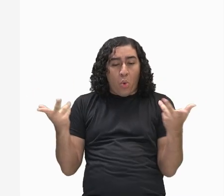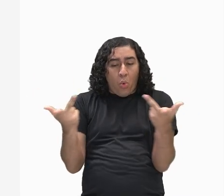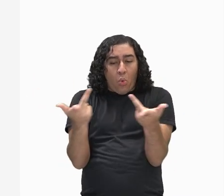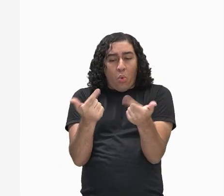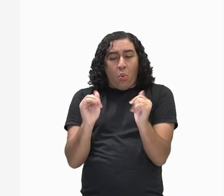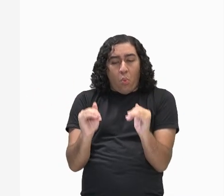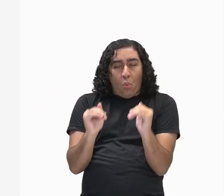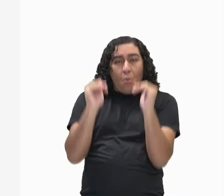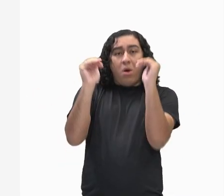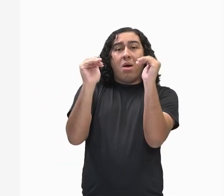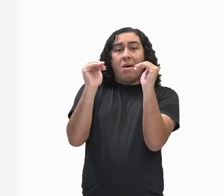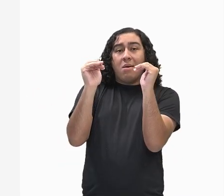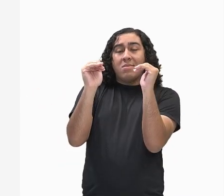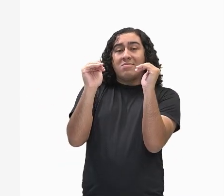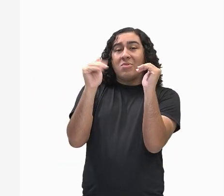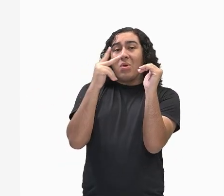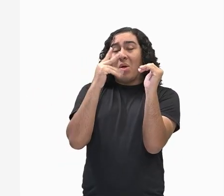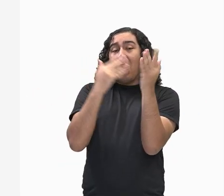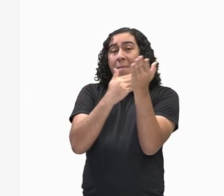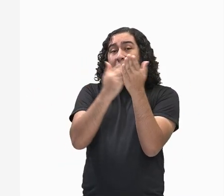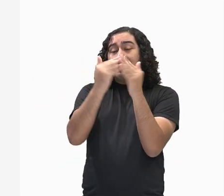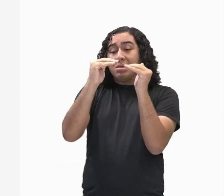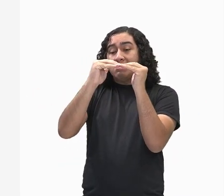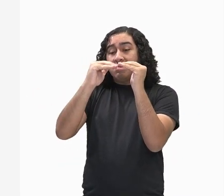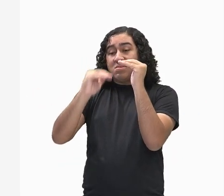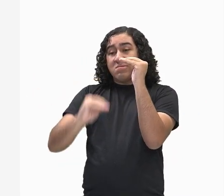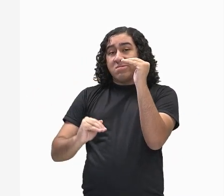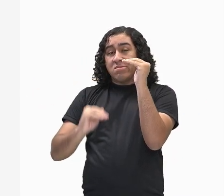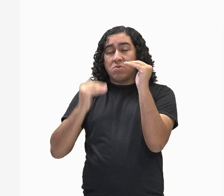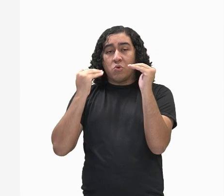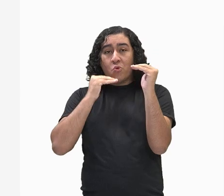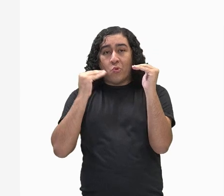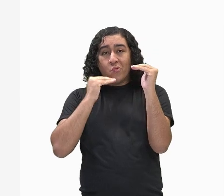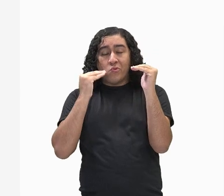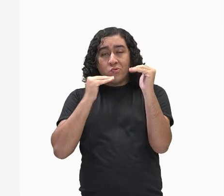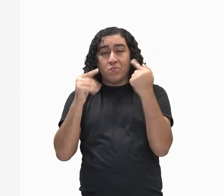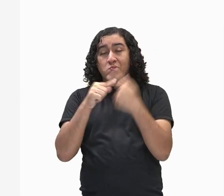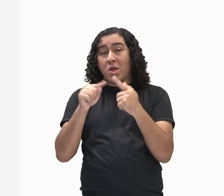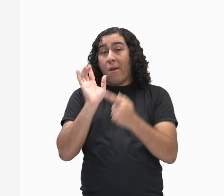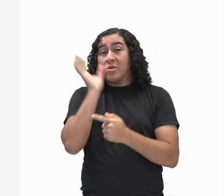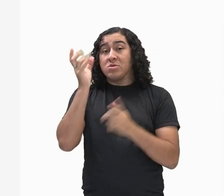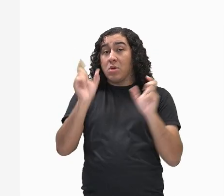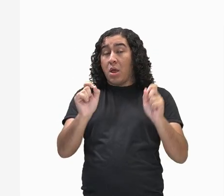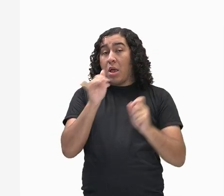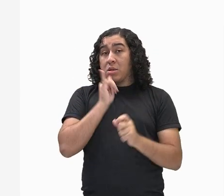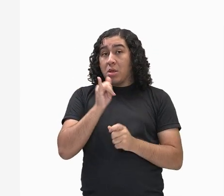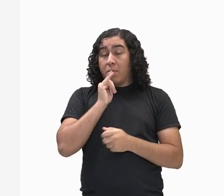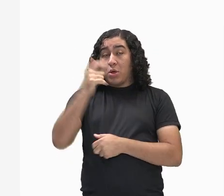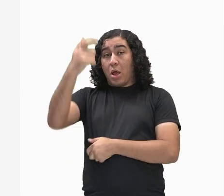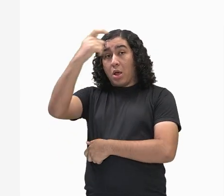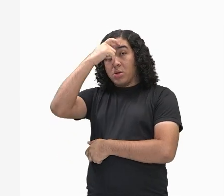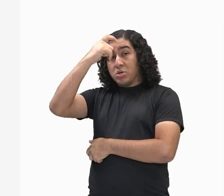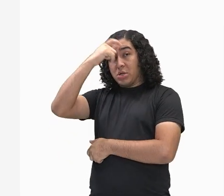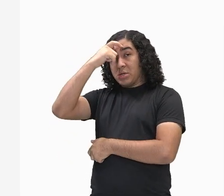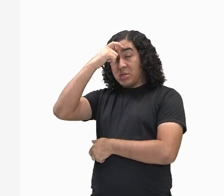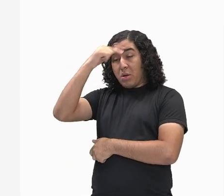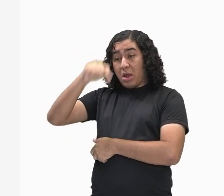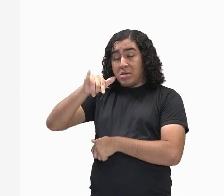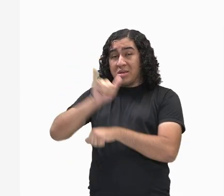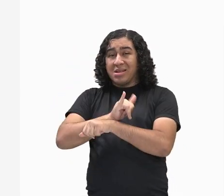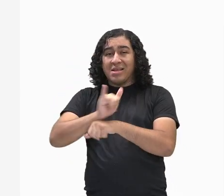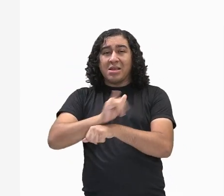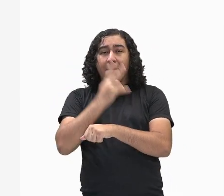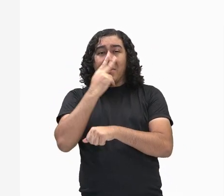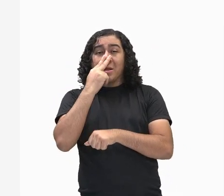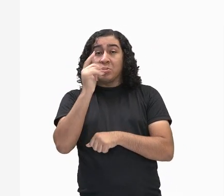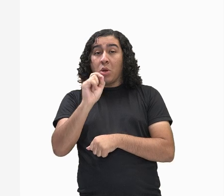começa a entrar em crise. Por quê? O que vai acontecer? Por exemplo, dentro da racionalização, a exatidão